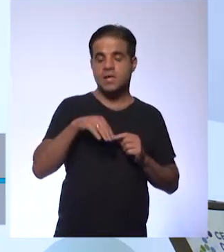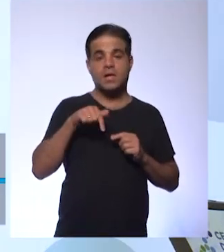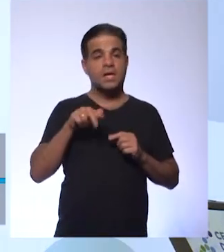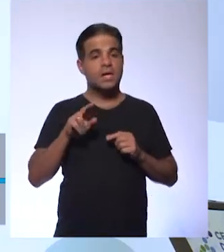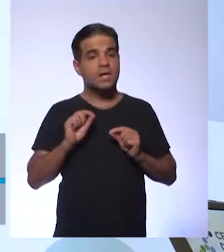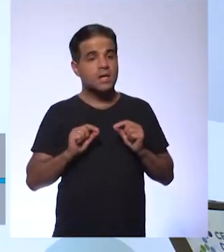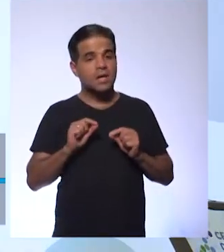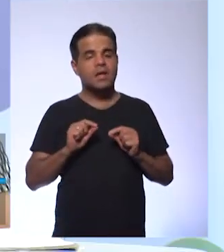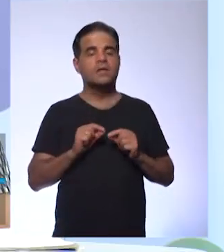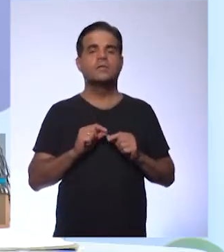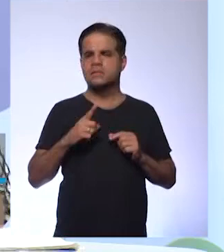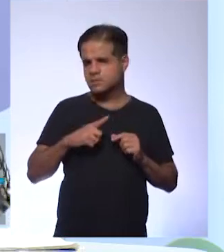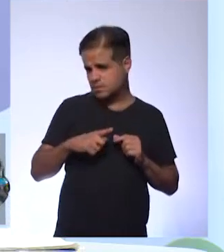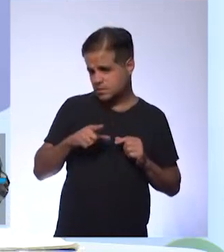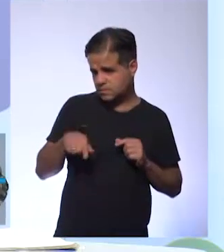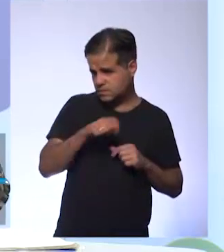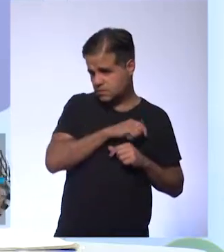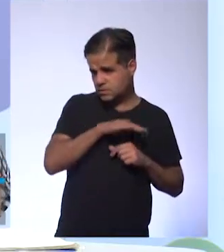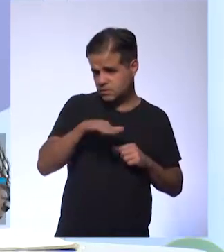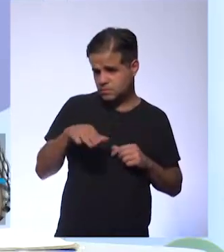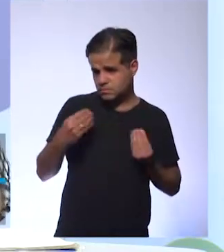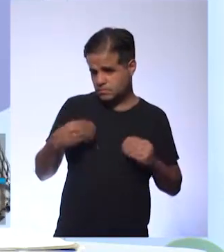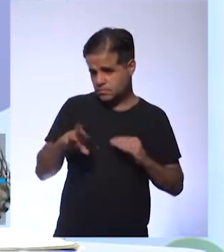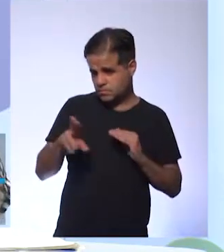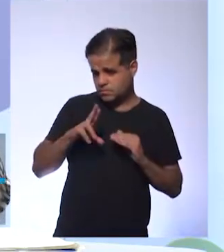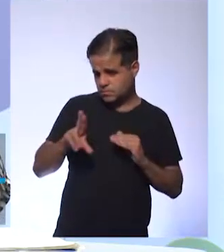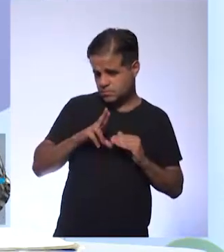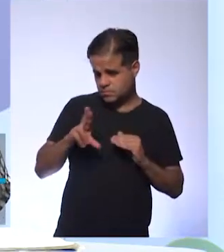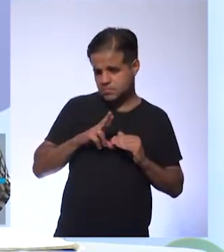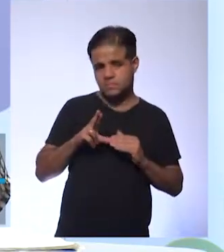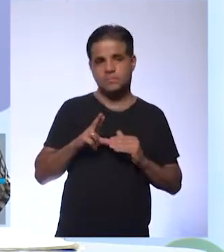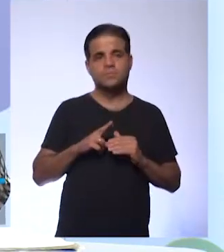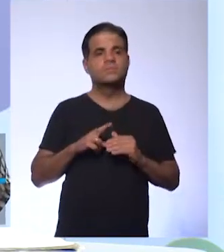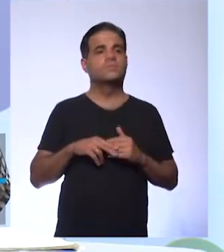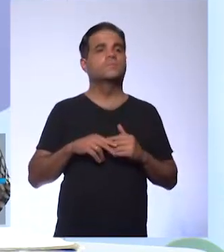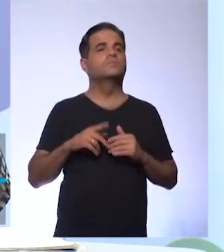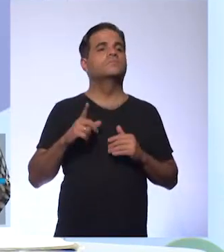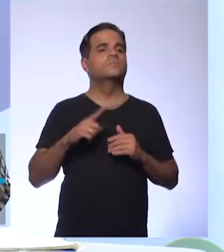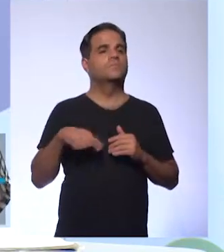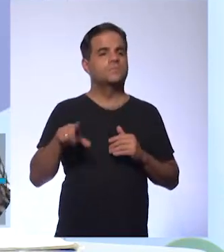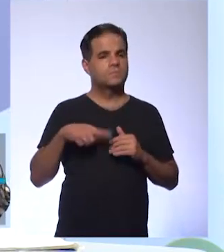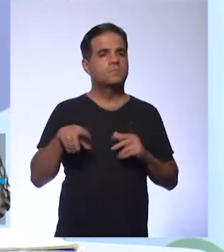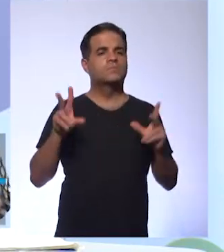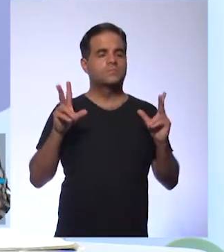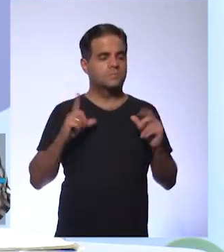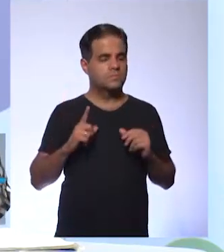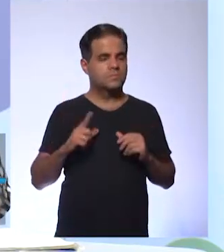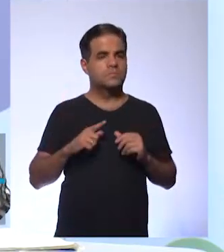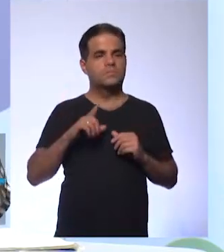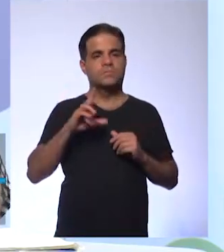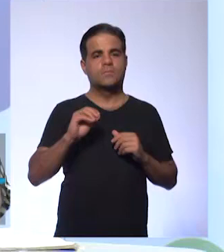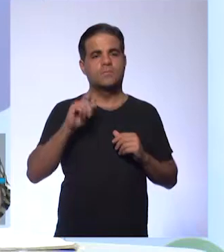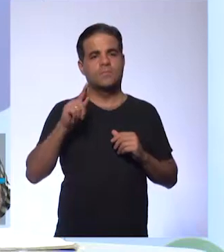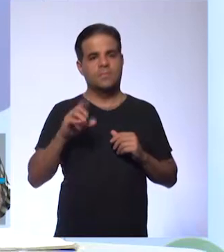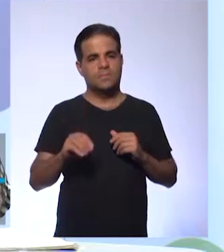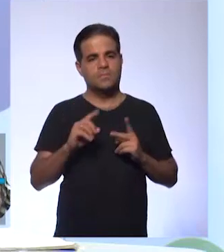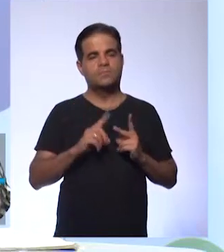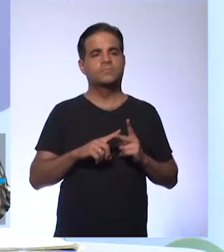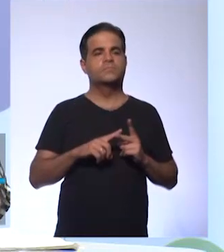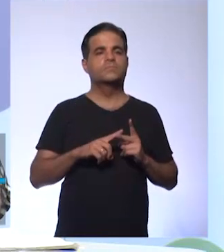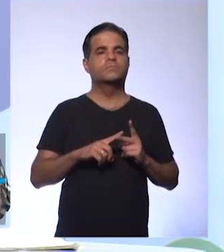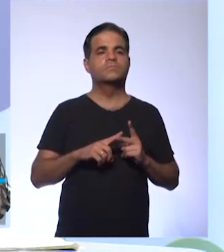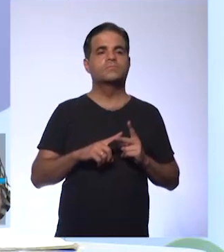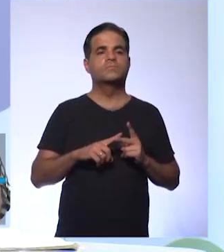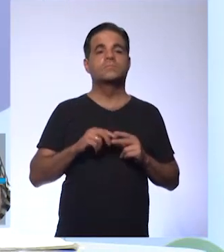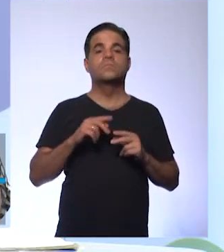teve? Teve aí aluno que colocou pra gente? nós temos, mas nós temos com logo, com o